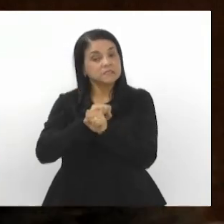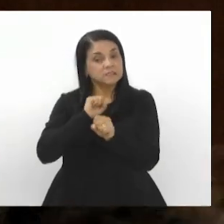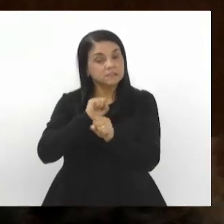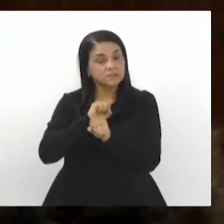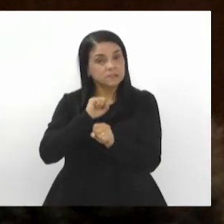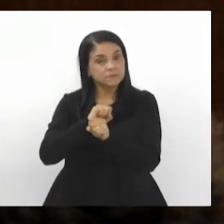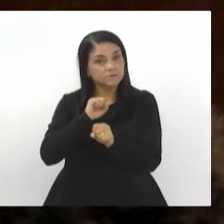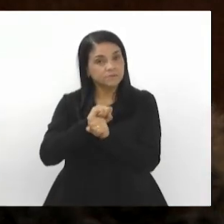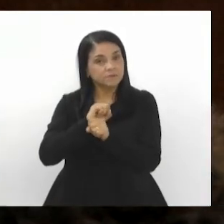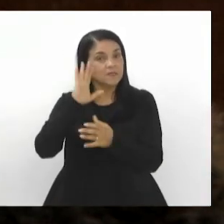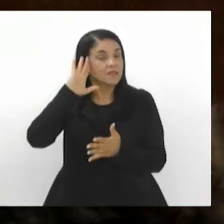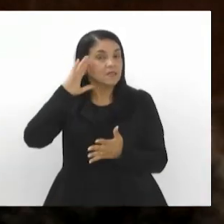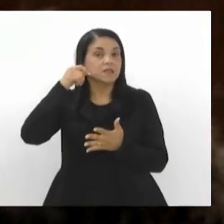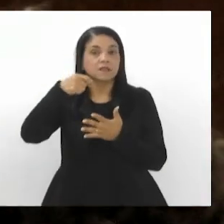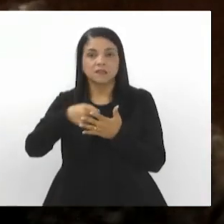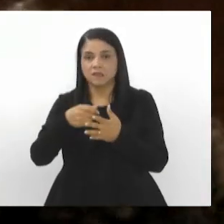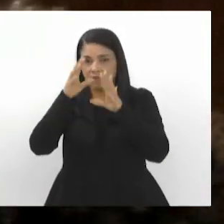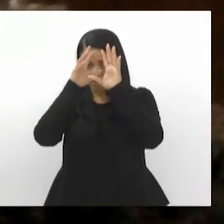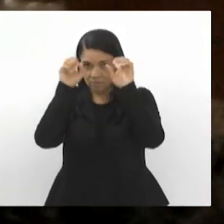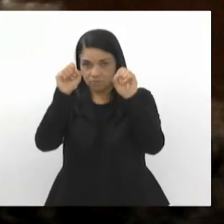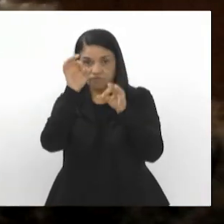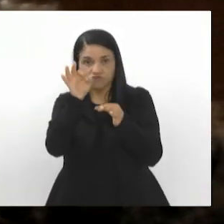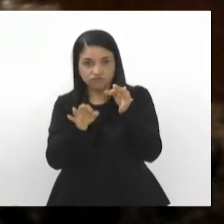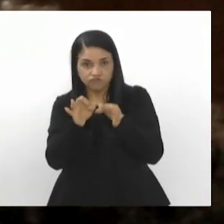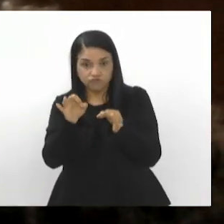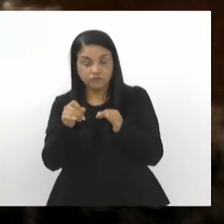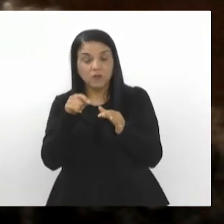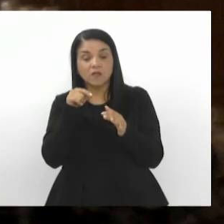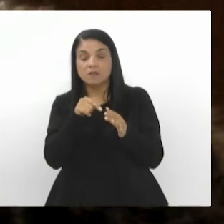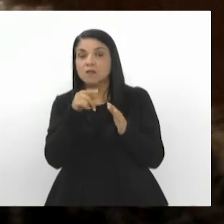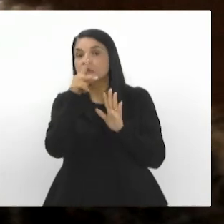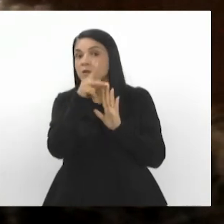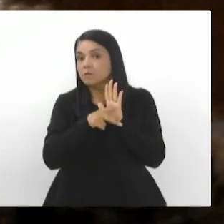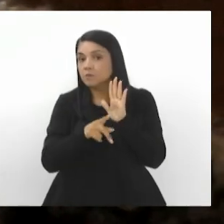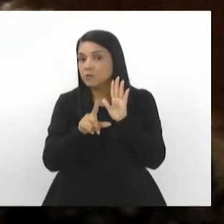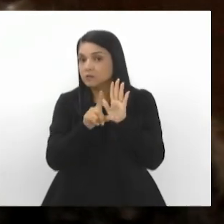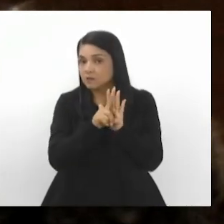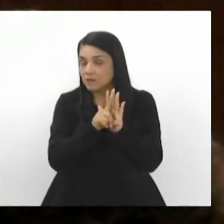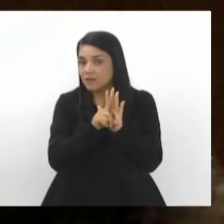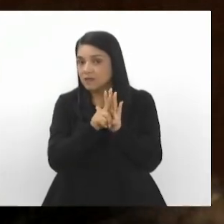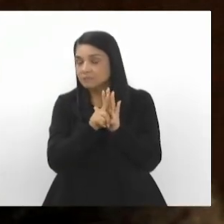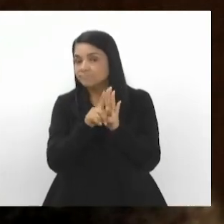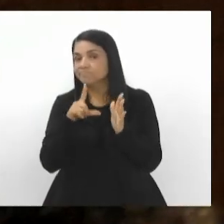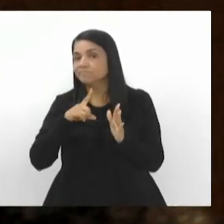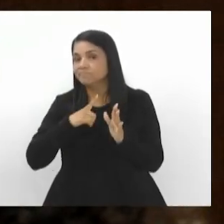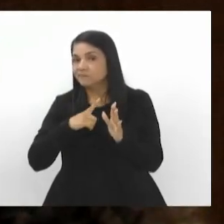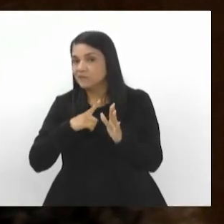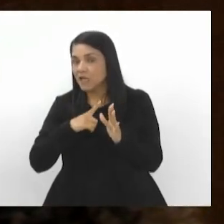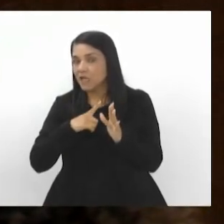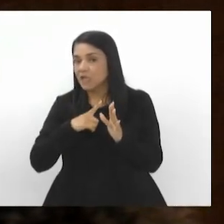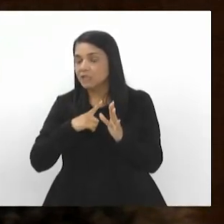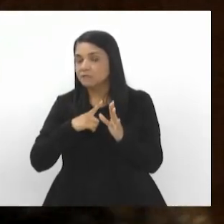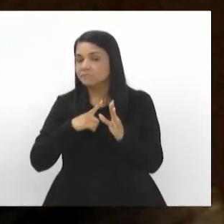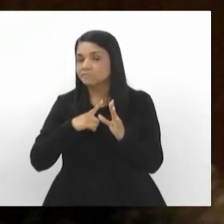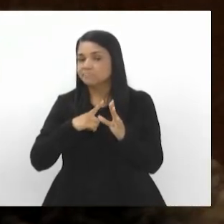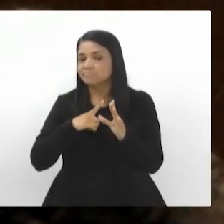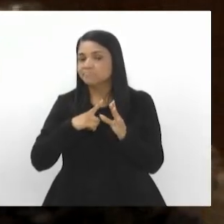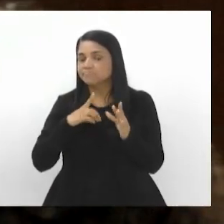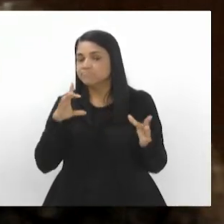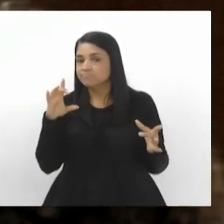do Judiciário e ver se esse projeto agrega valor ao